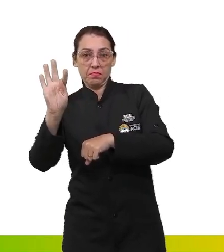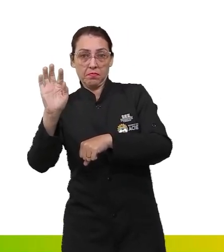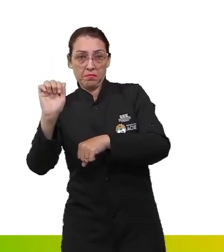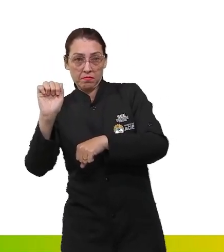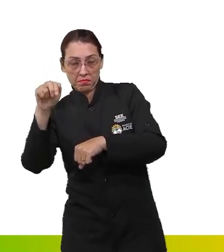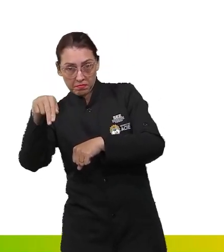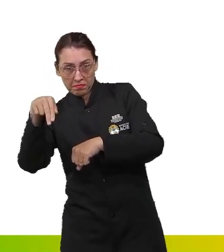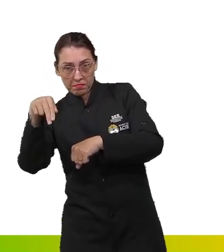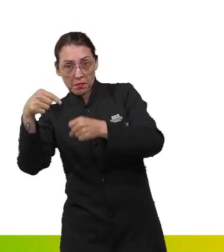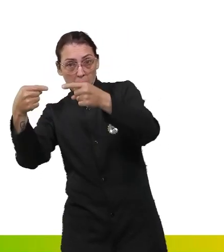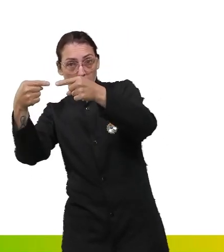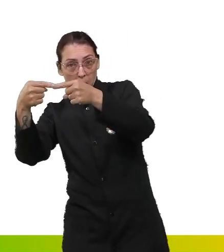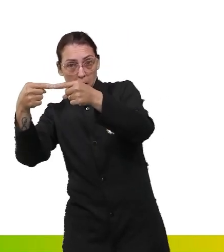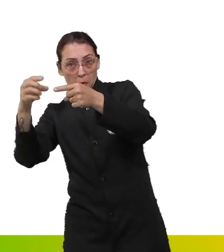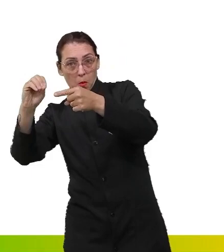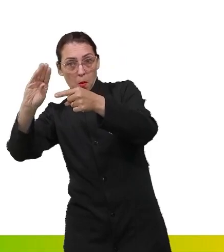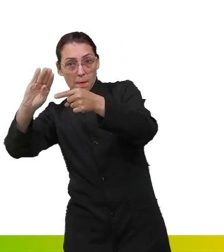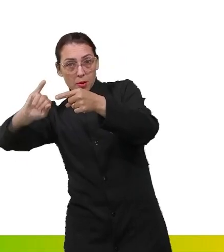gustam.